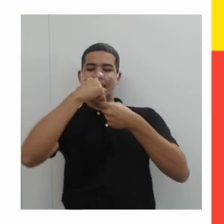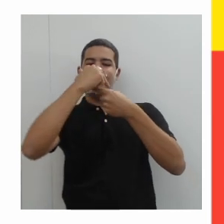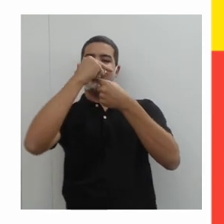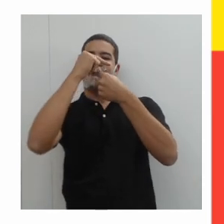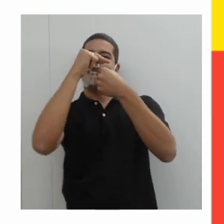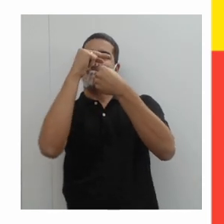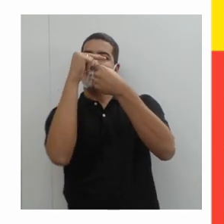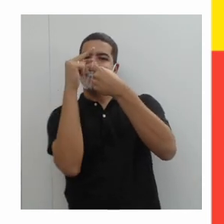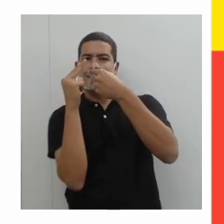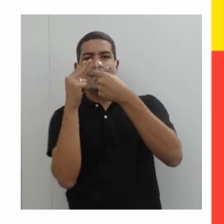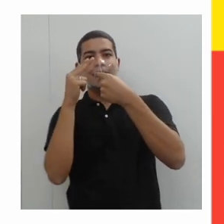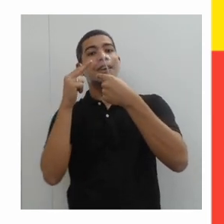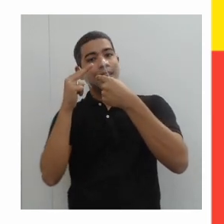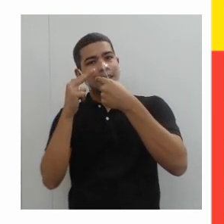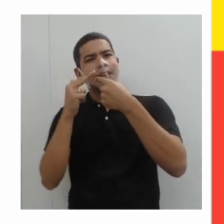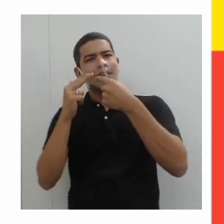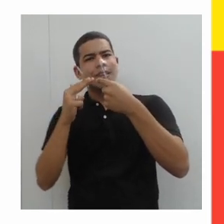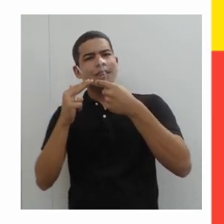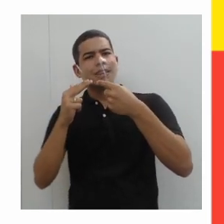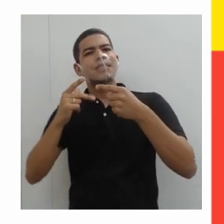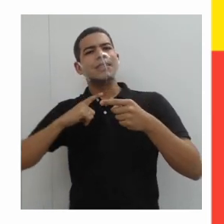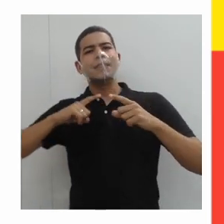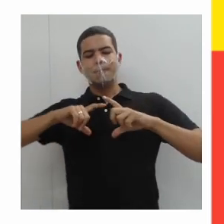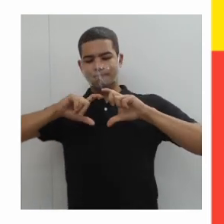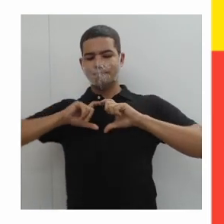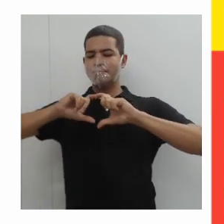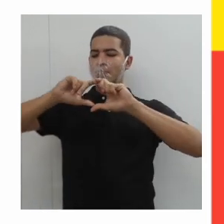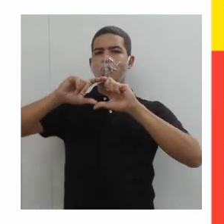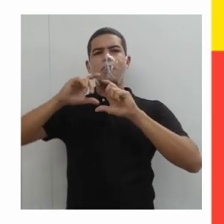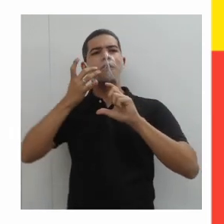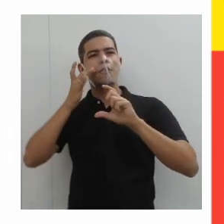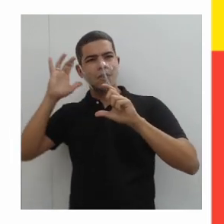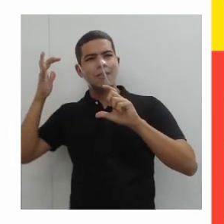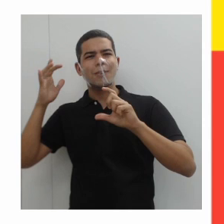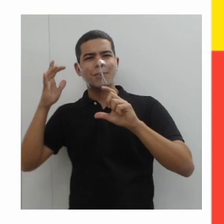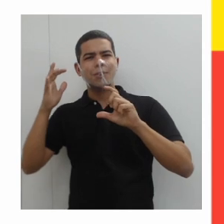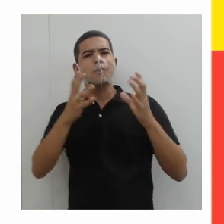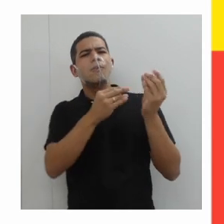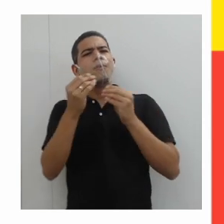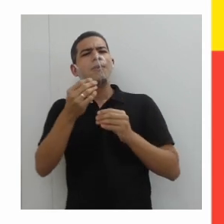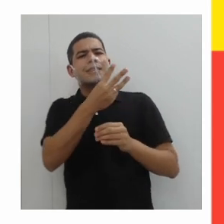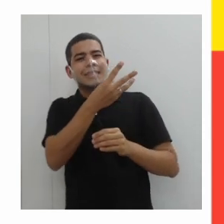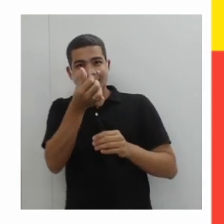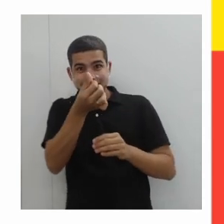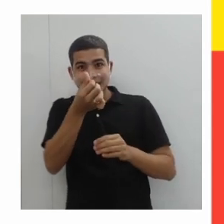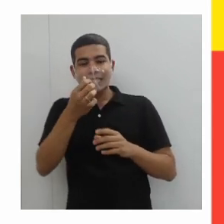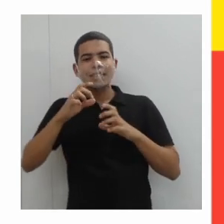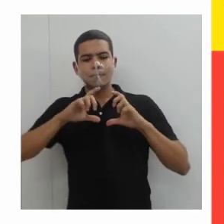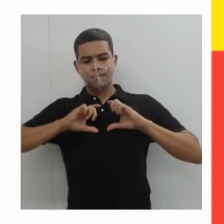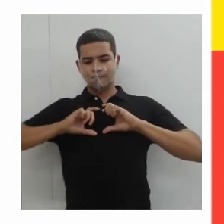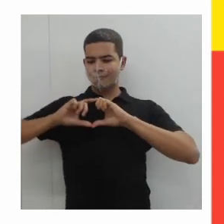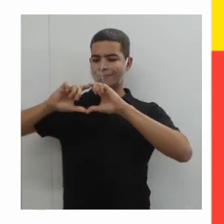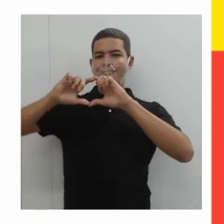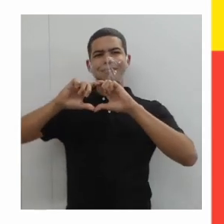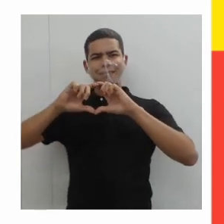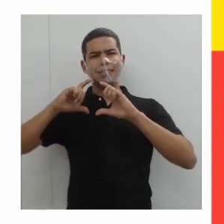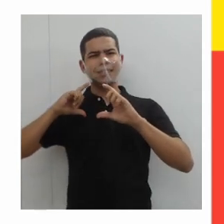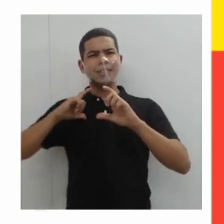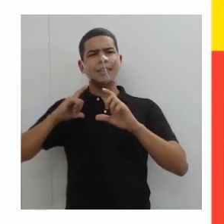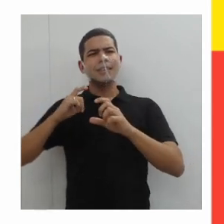de 1968 e dos 36 medalhistas olímpicos no evento de 1972 até